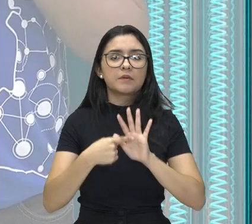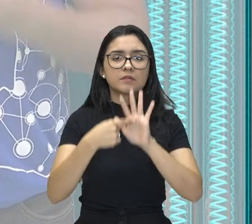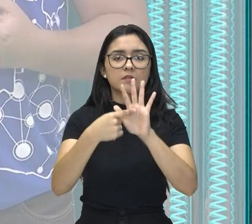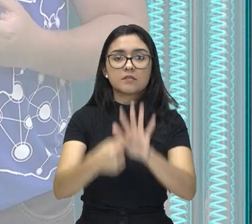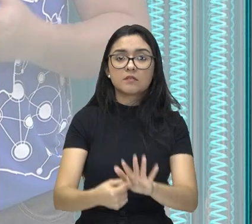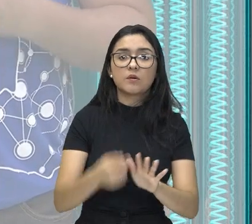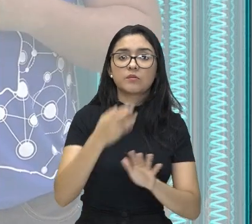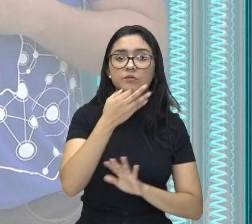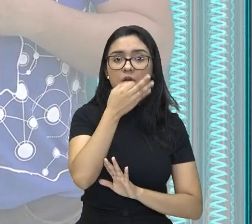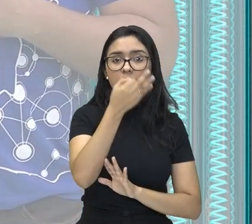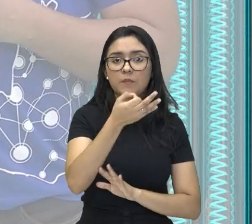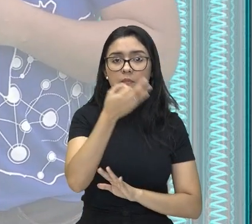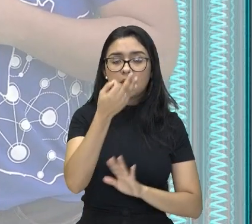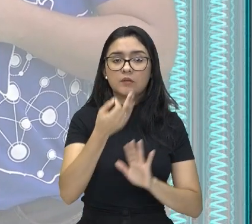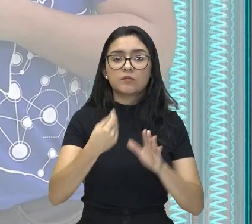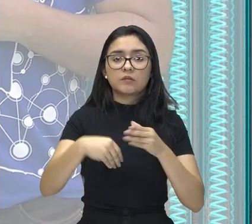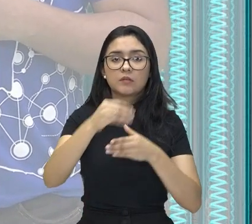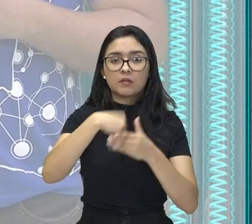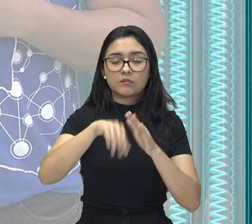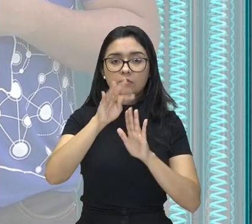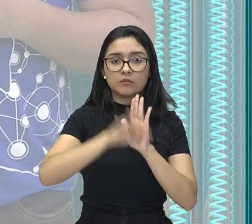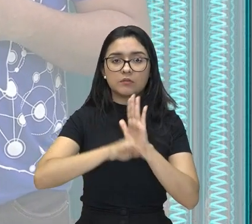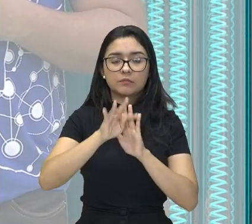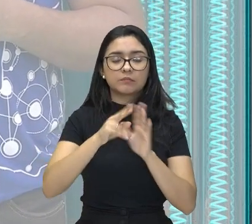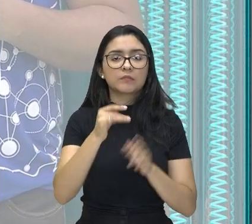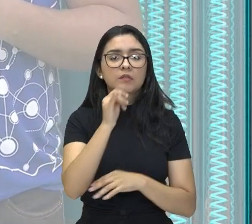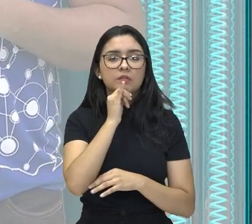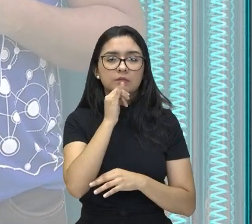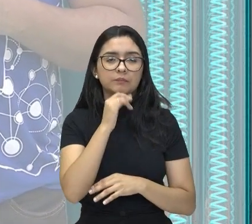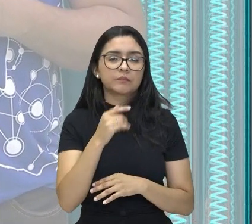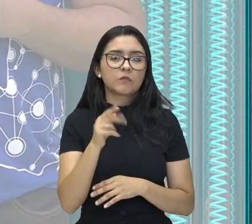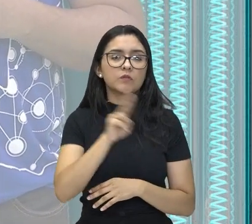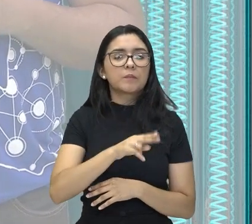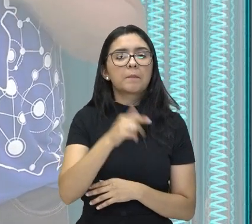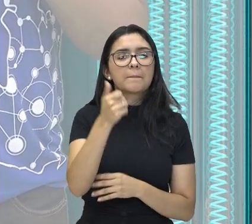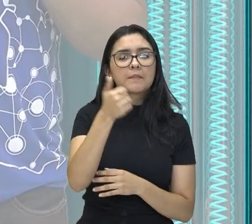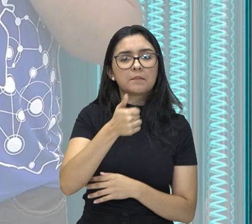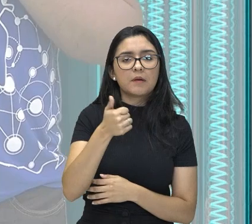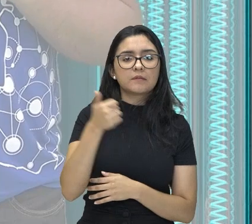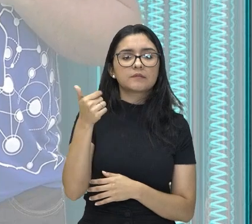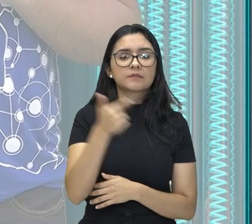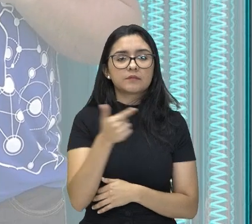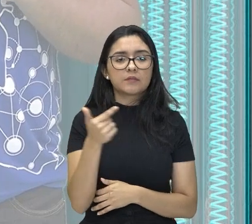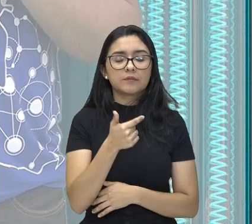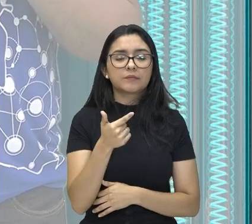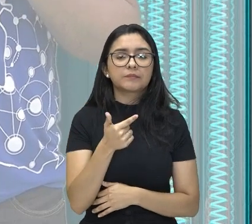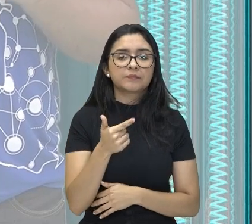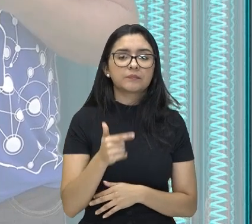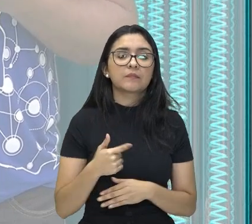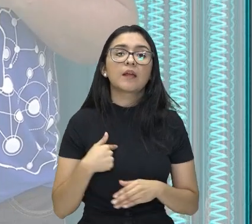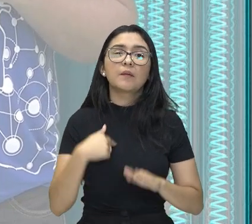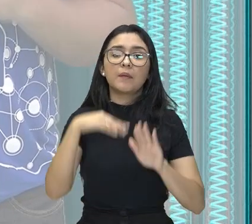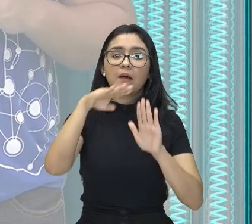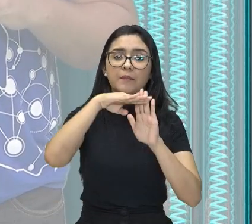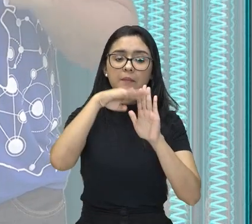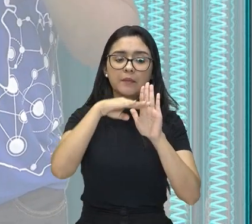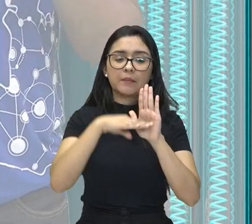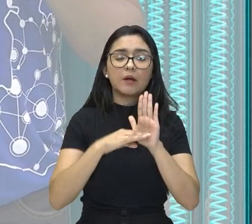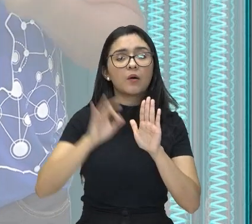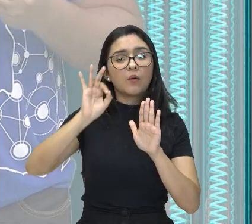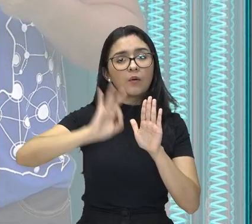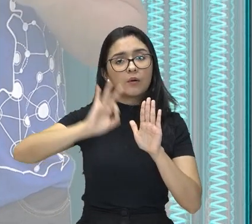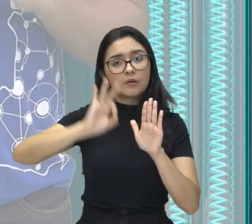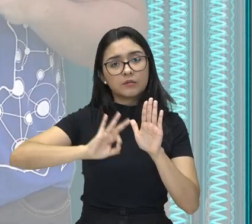argumentos, ok? Percebe que quando fazemos uso, por exemplo, de primeiro, segundo, nós costumamos organizar de forma